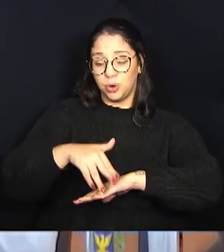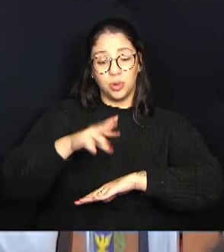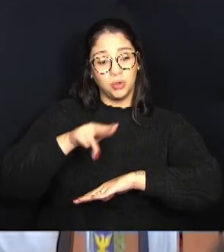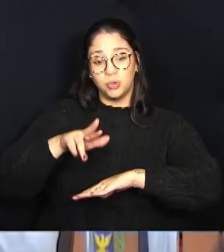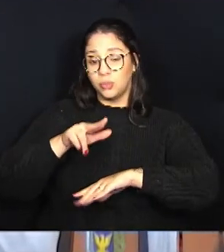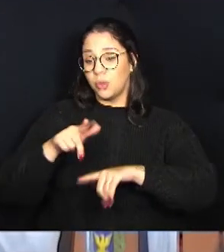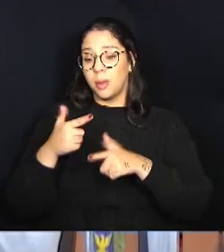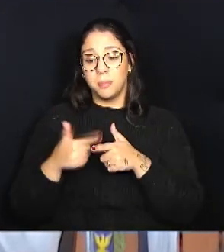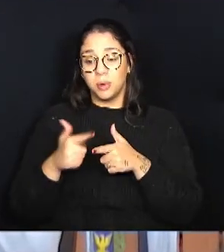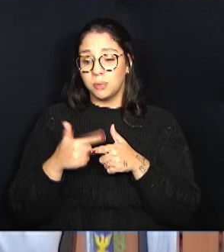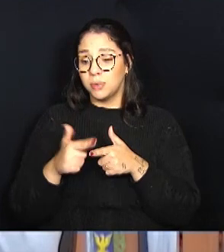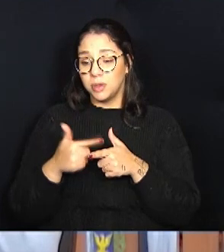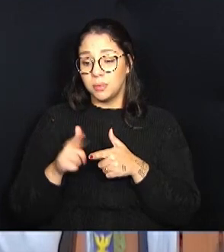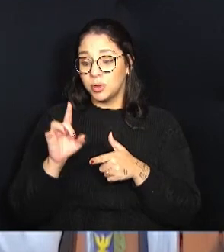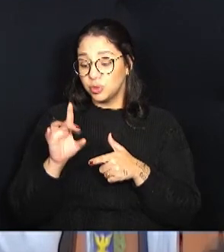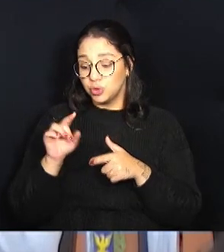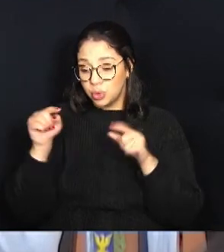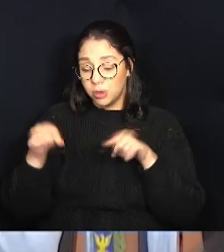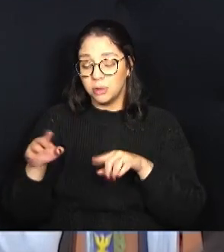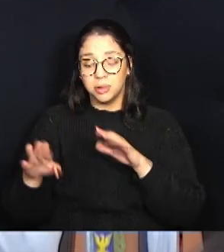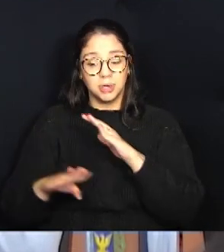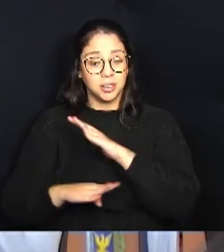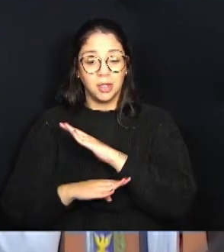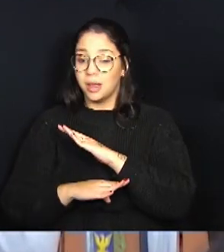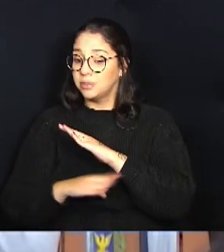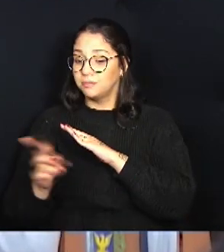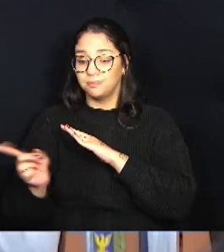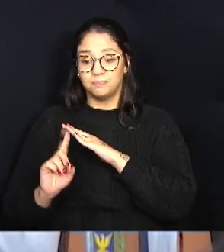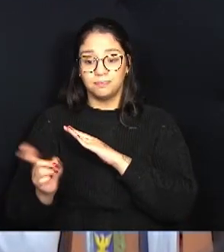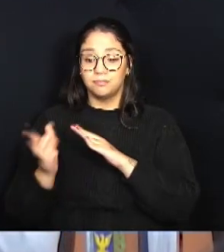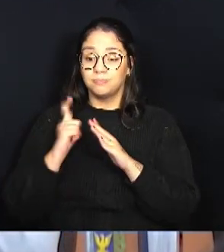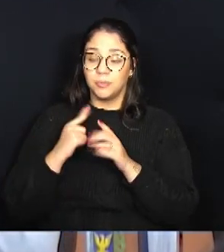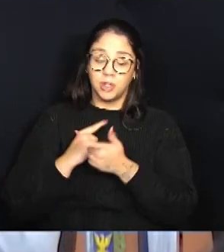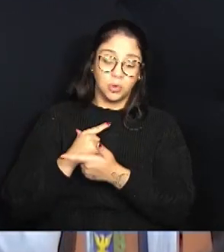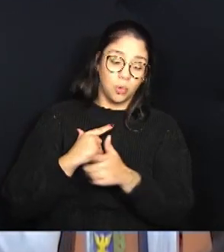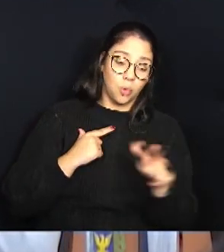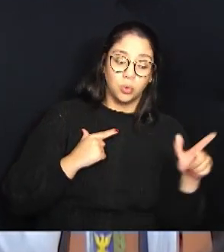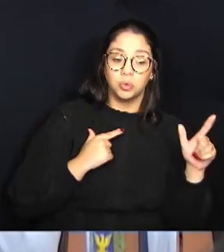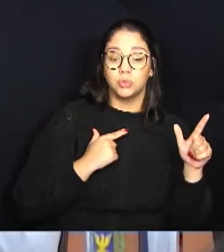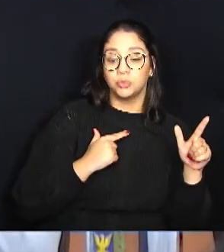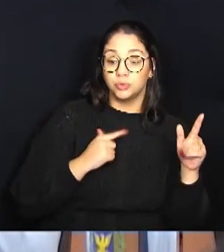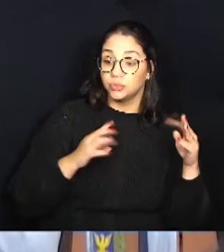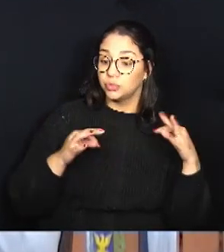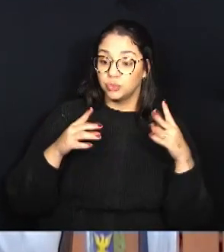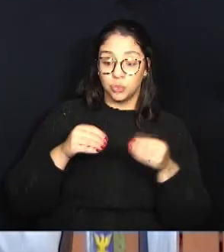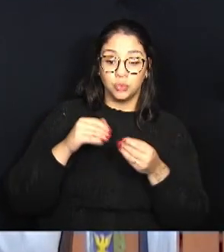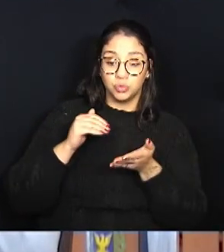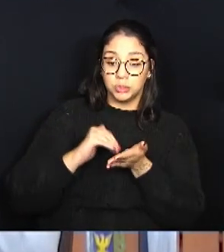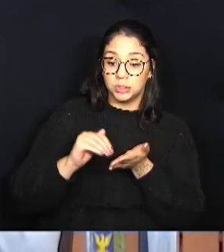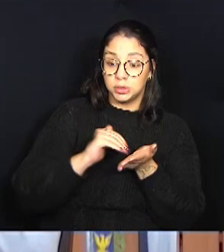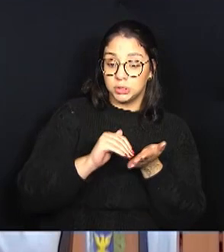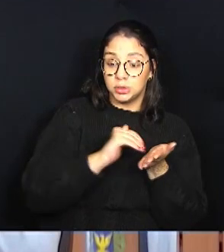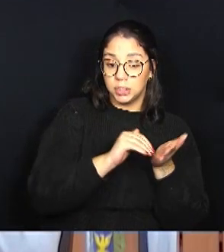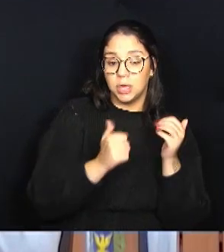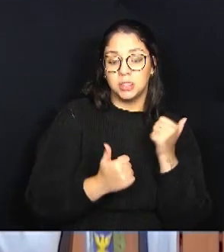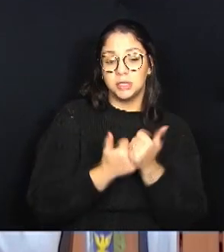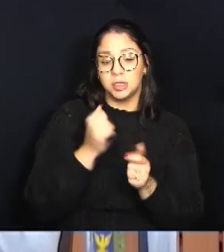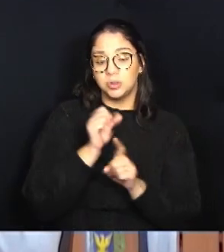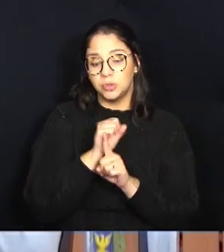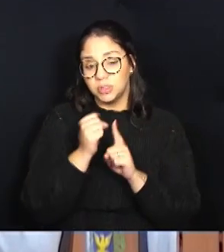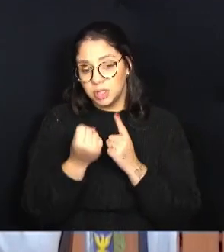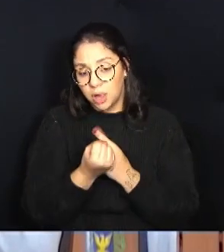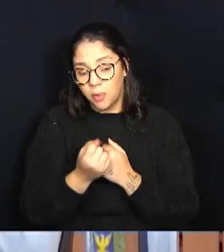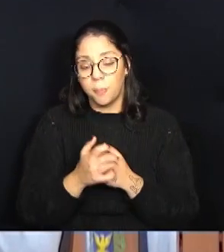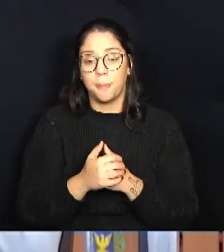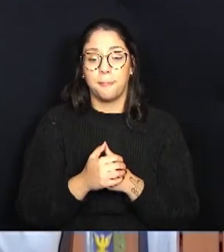problema só dessa casa, mas nós temos que envolver todas as secretarias, assistência social,